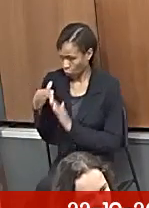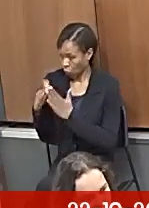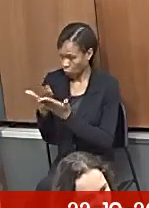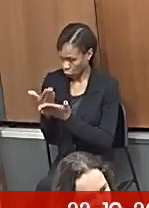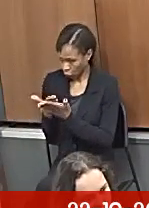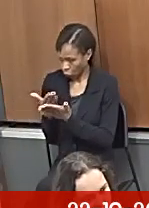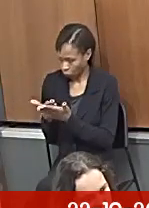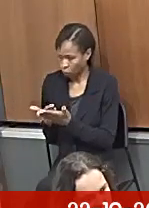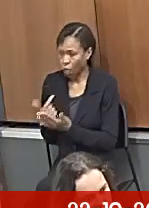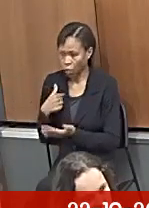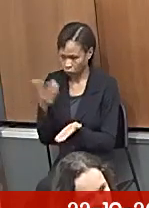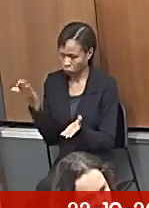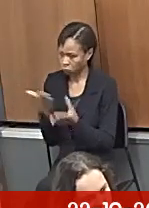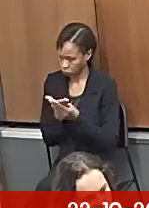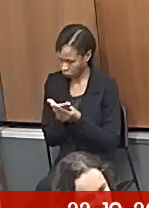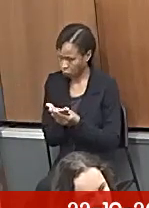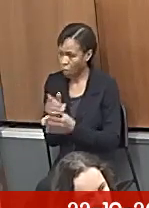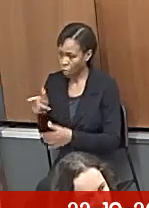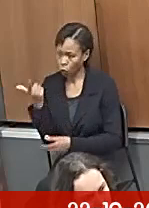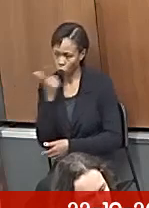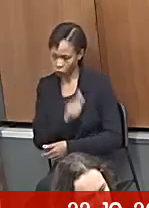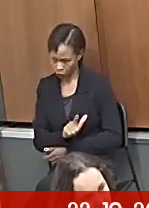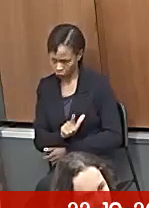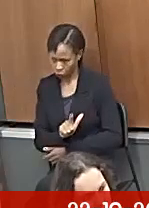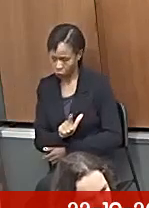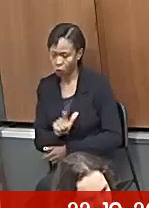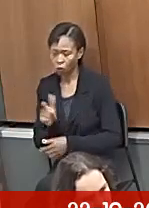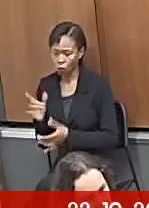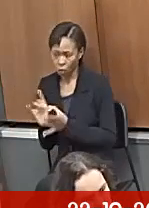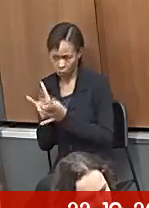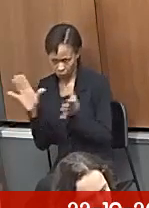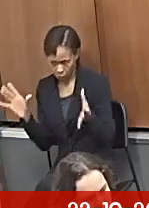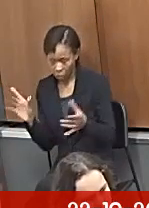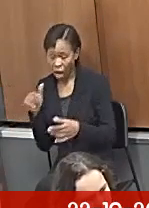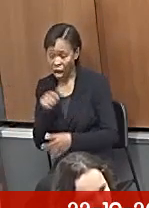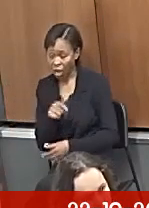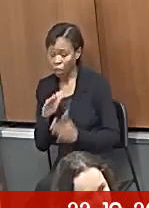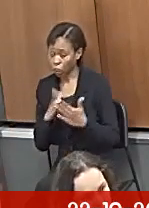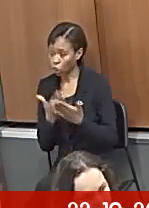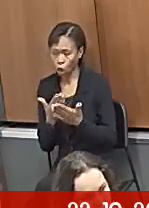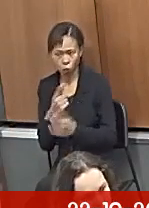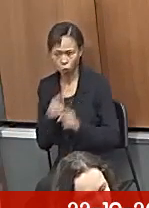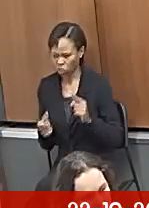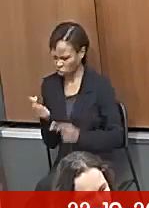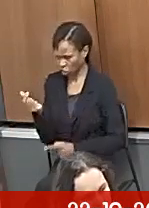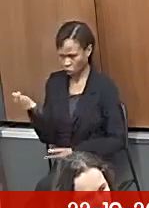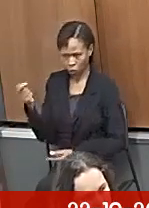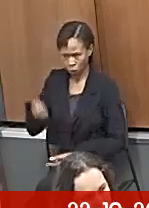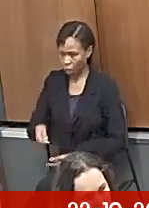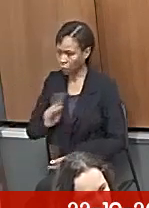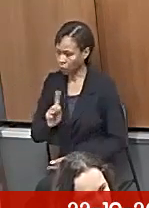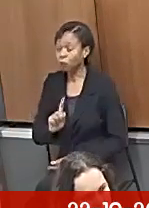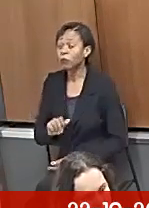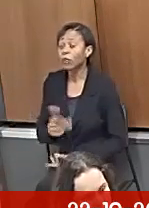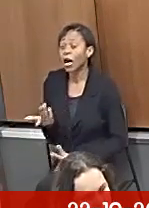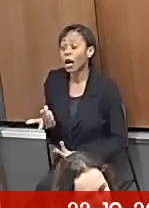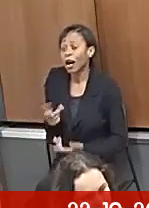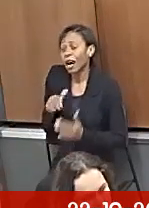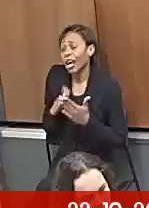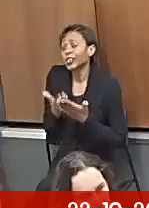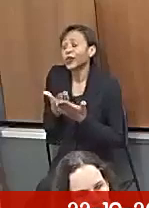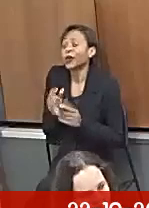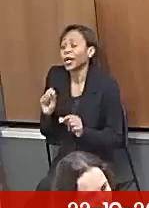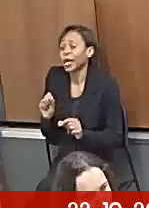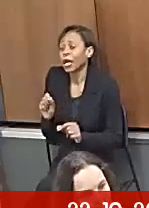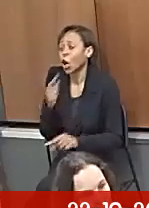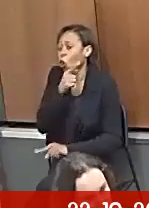juizei a ação, ela conseguiu eliminar... E a escola foi proibida de cobrar essa taxa. Aí, sabe o que a escola fez? Cortou a bolsa do aluno.